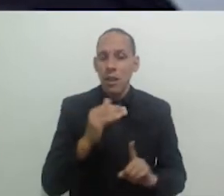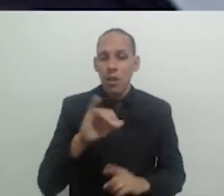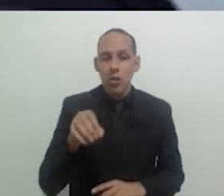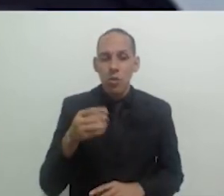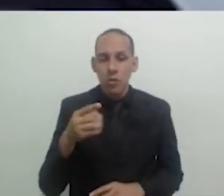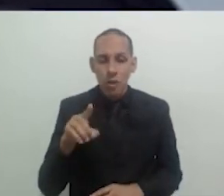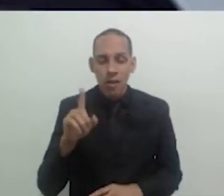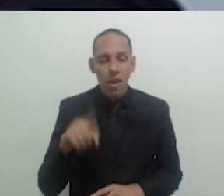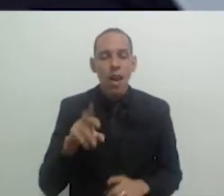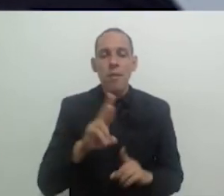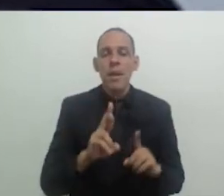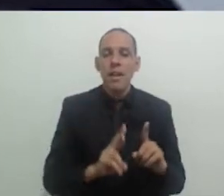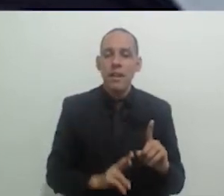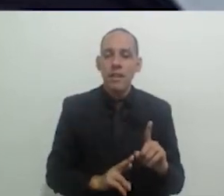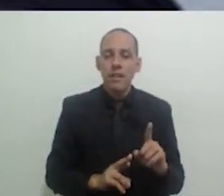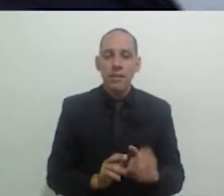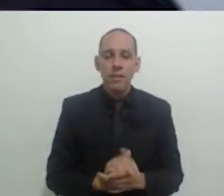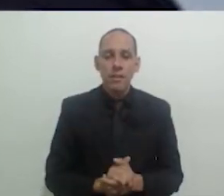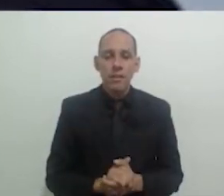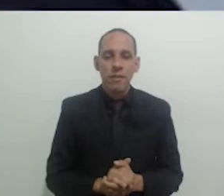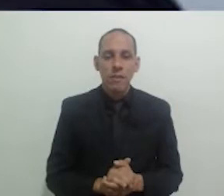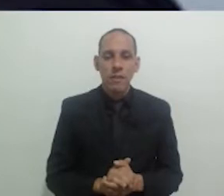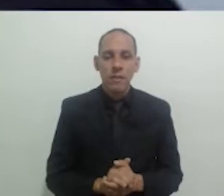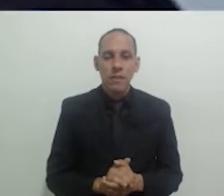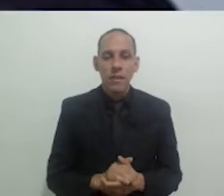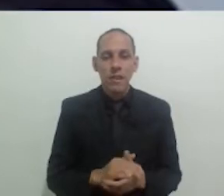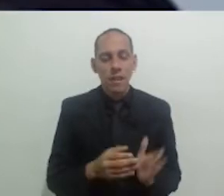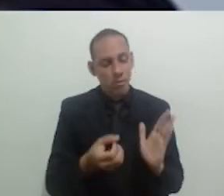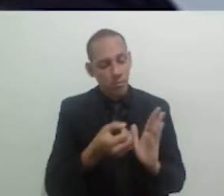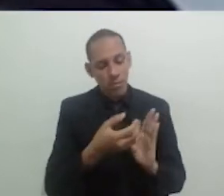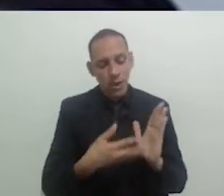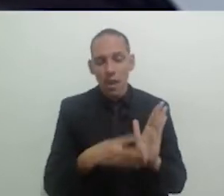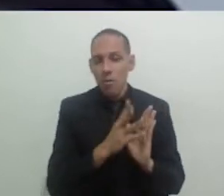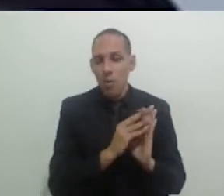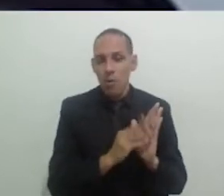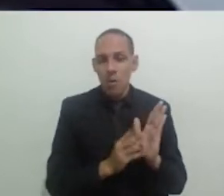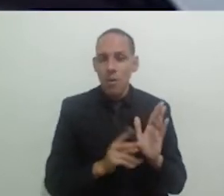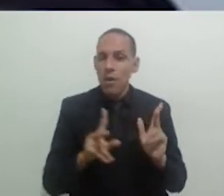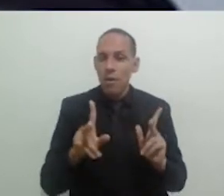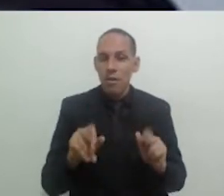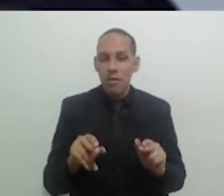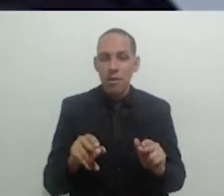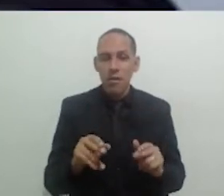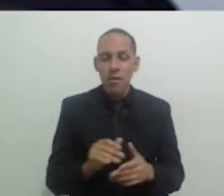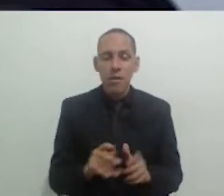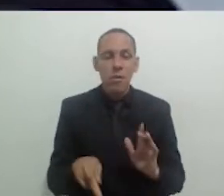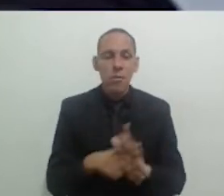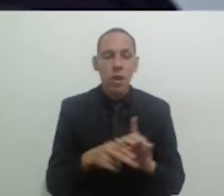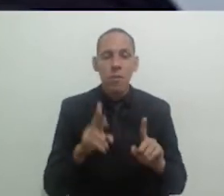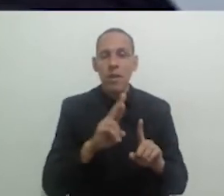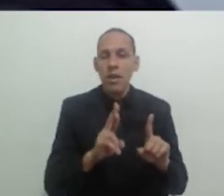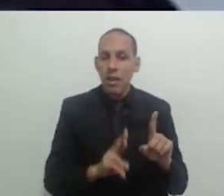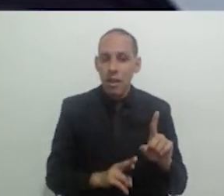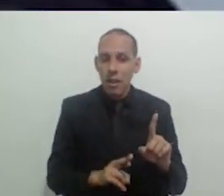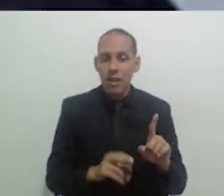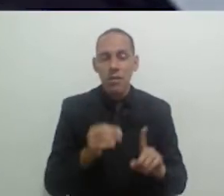a mesma matéria, no 6º, da relatoria do desembargador Virgílio,